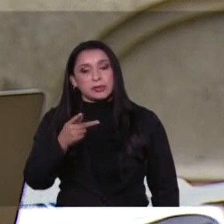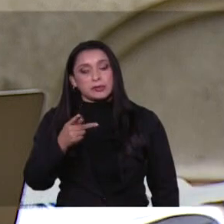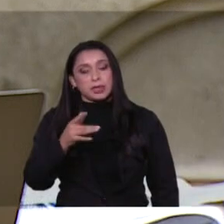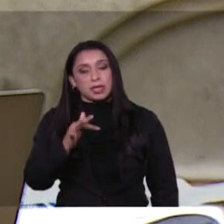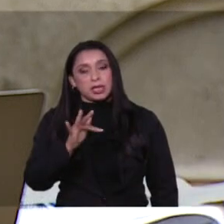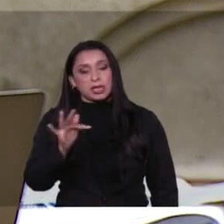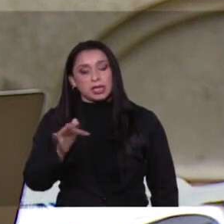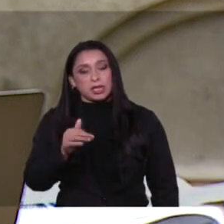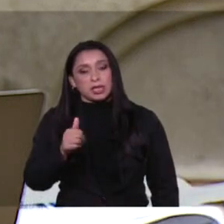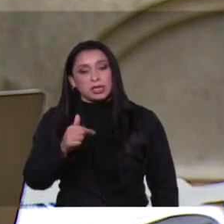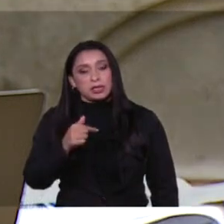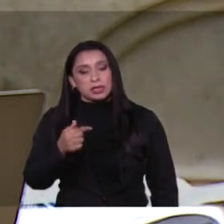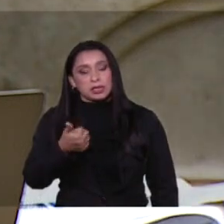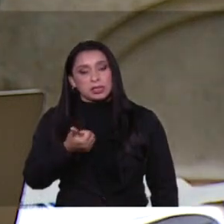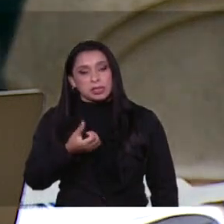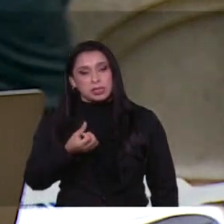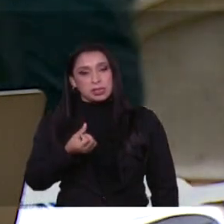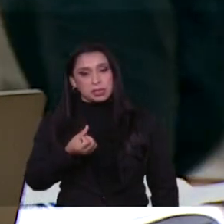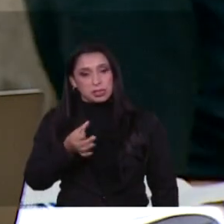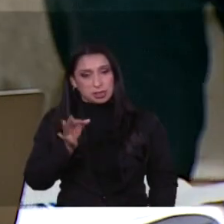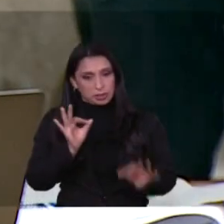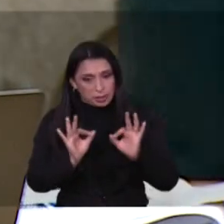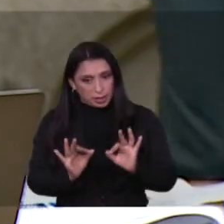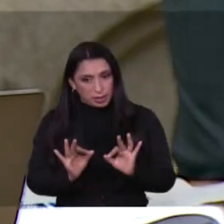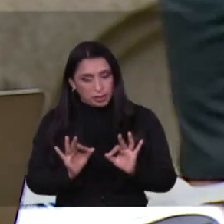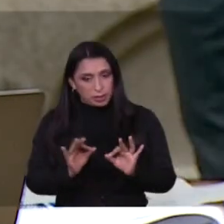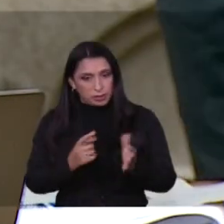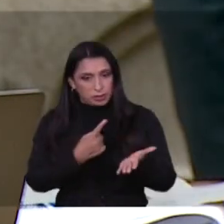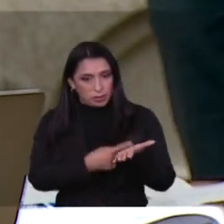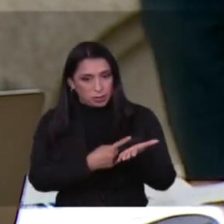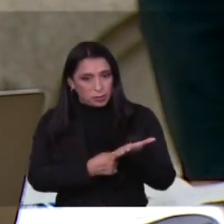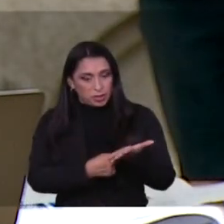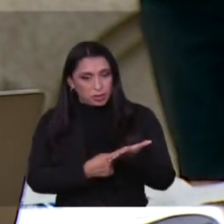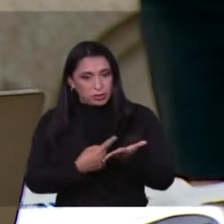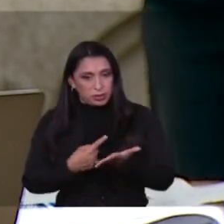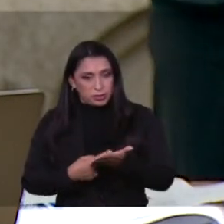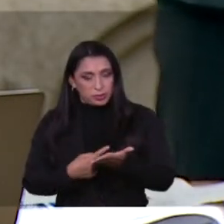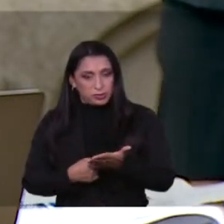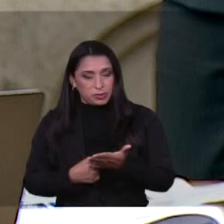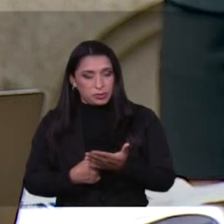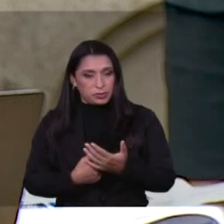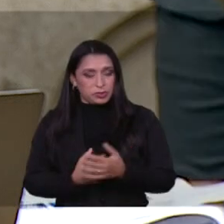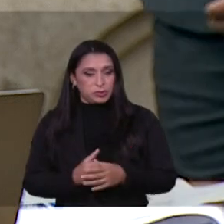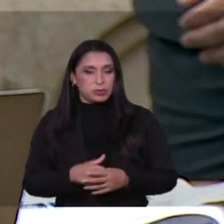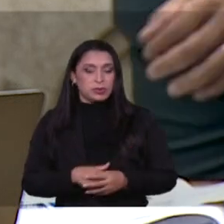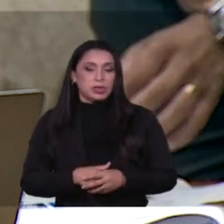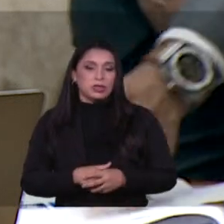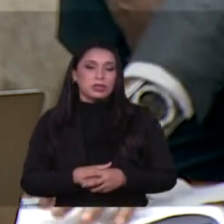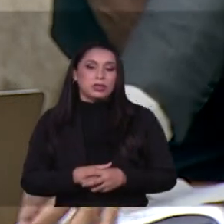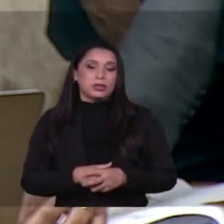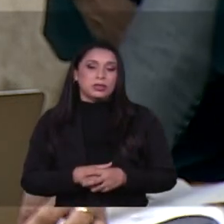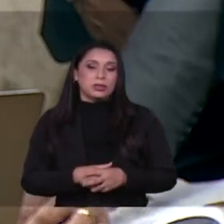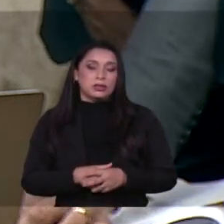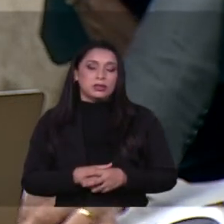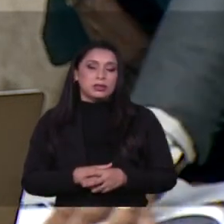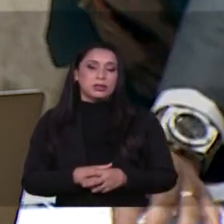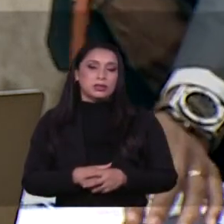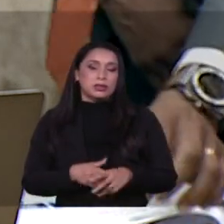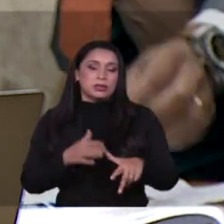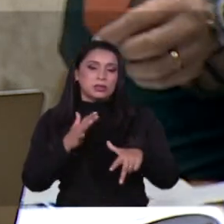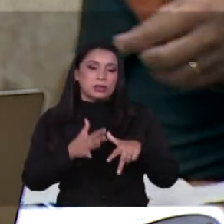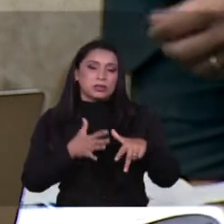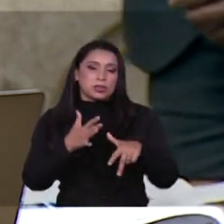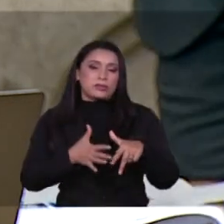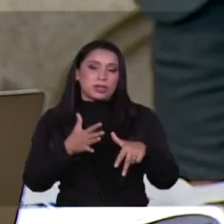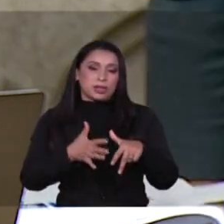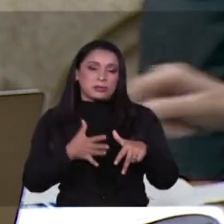760 da Relatoria de Sua Excelência. Combinados assim? Ministro Fachin, está bem assim? Muito bem. Quantas sustentações temos na